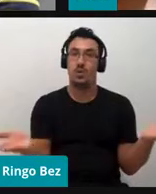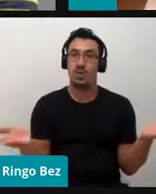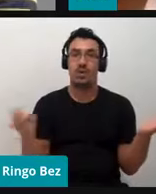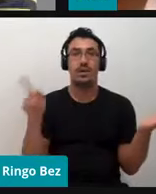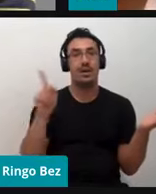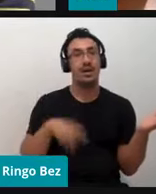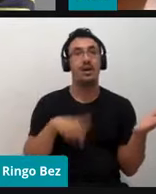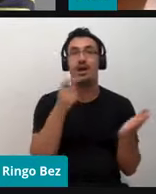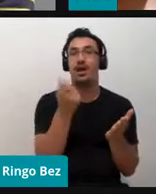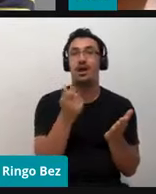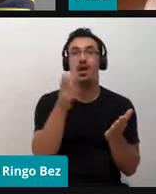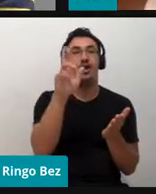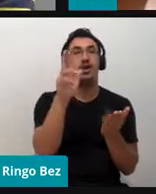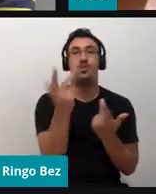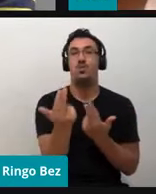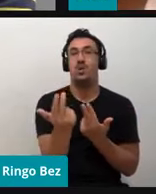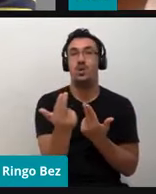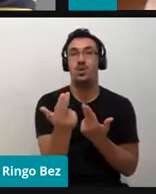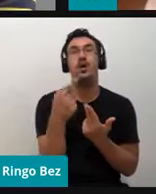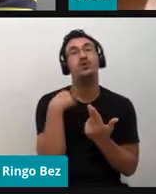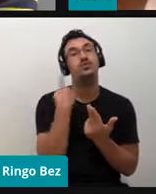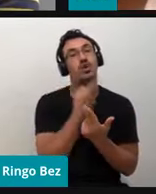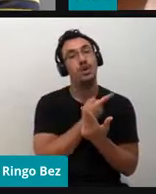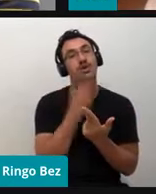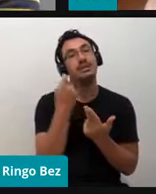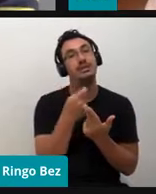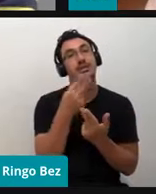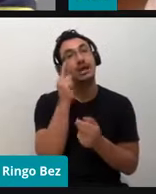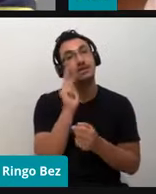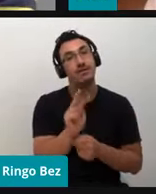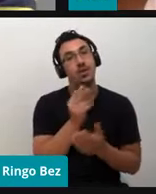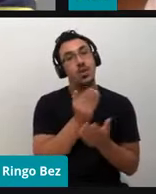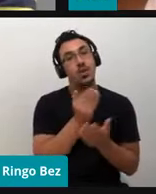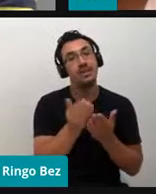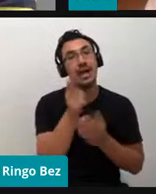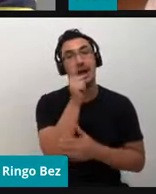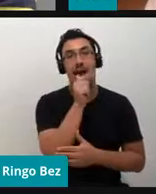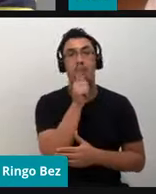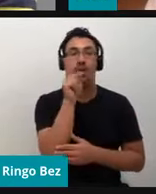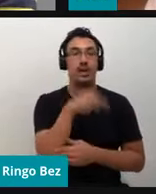nós respiramos. Nós temos que começar a enxergar a água não